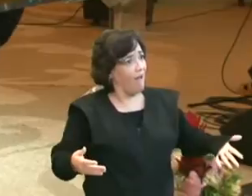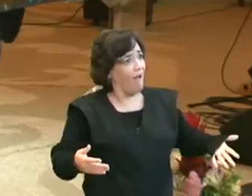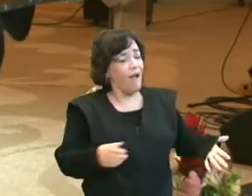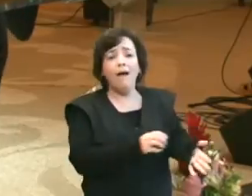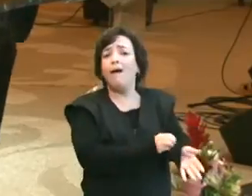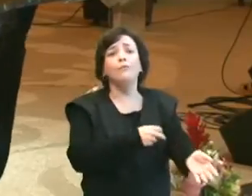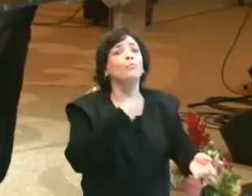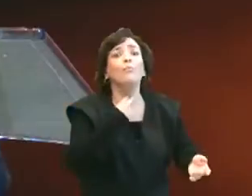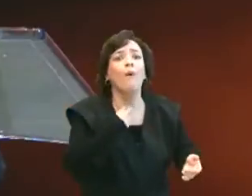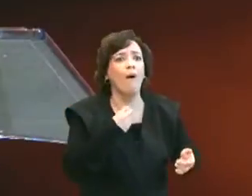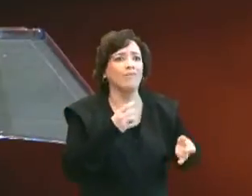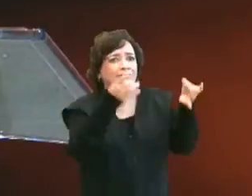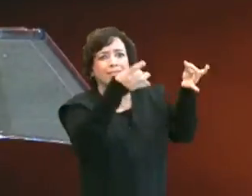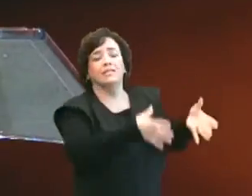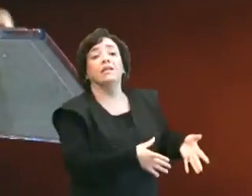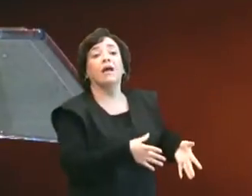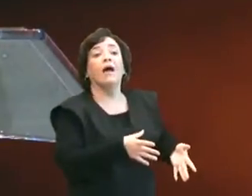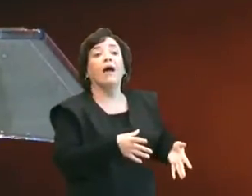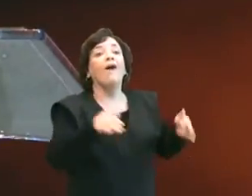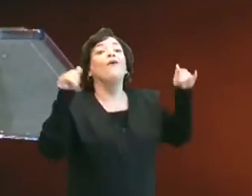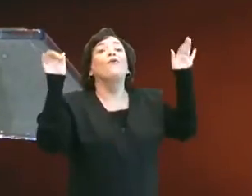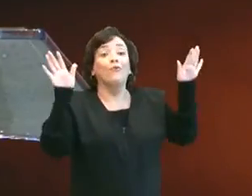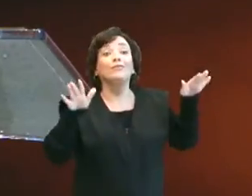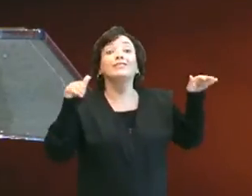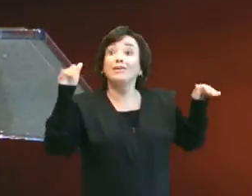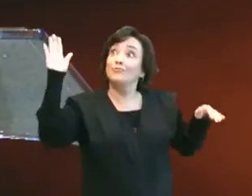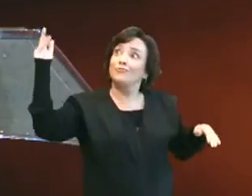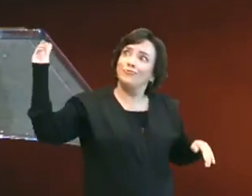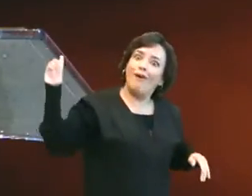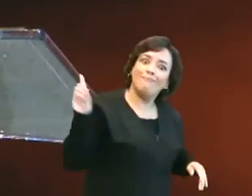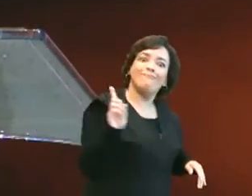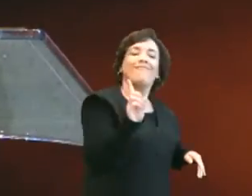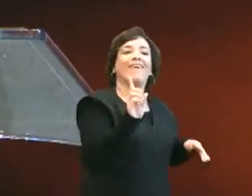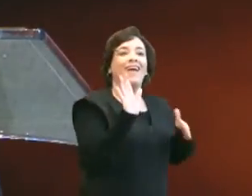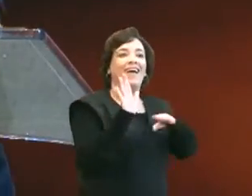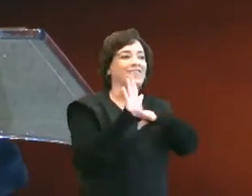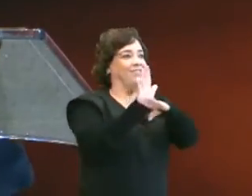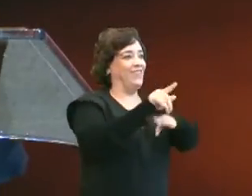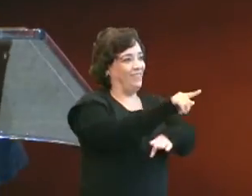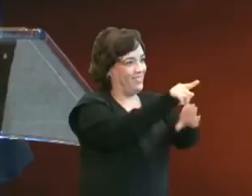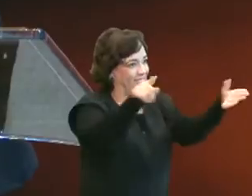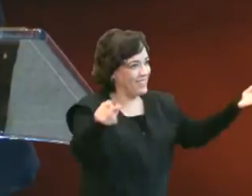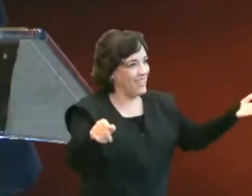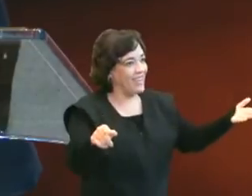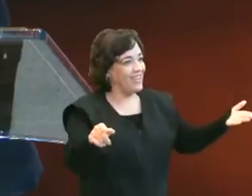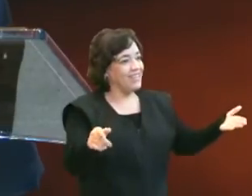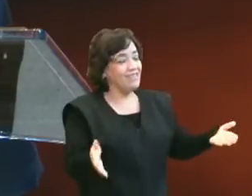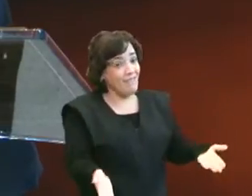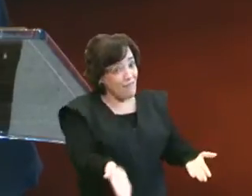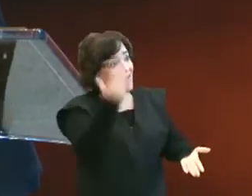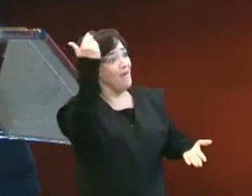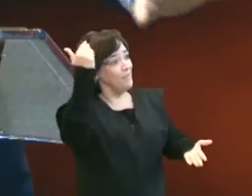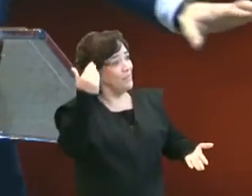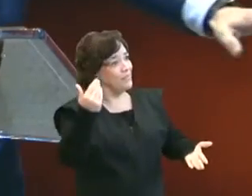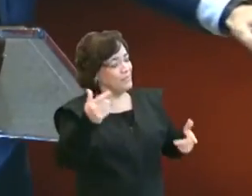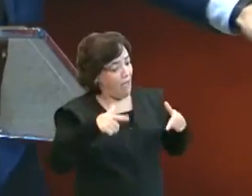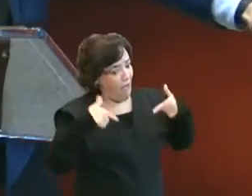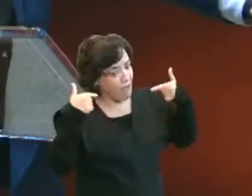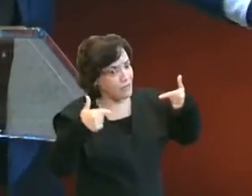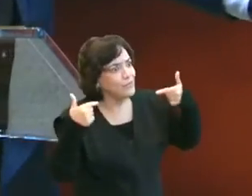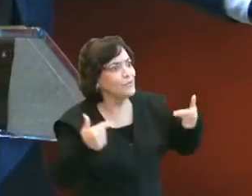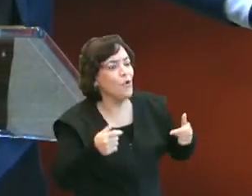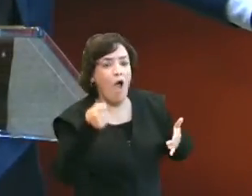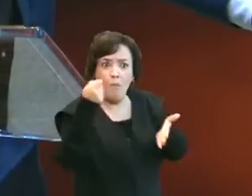Não desista. Os anjos já puseram a mesa para você. Levanta e come. Já